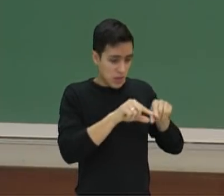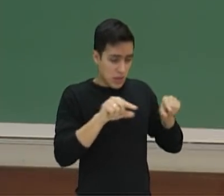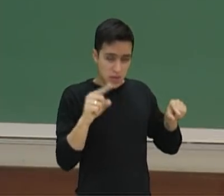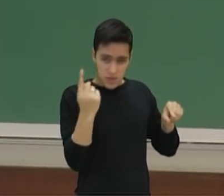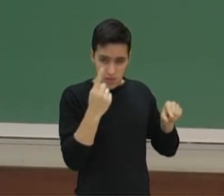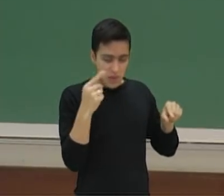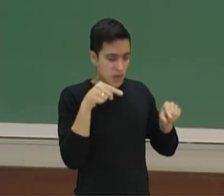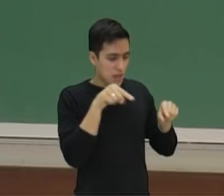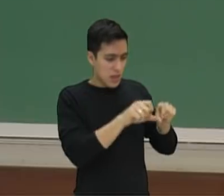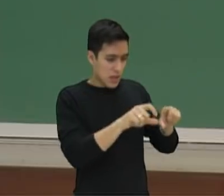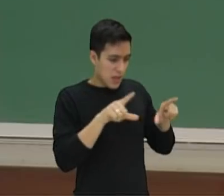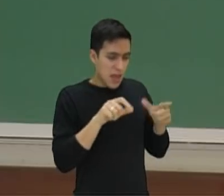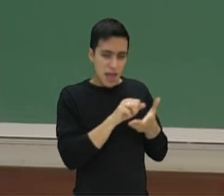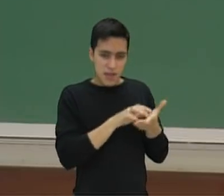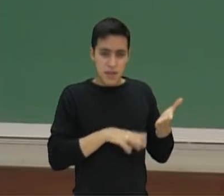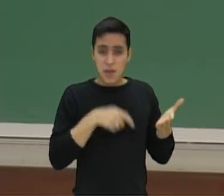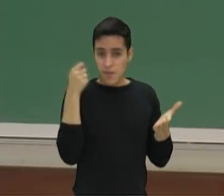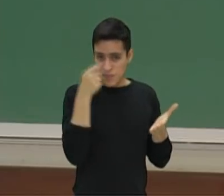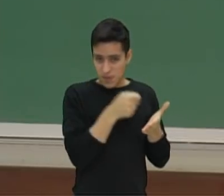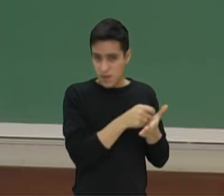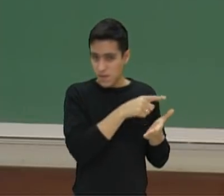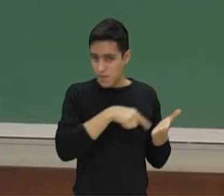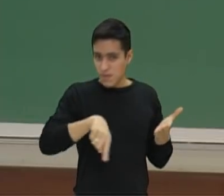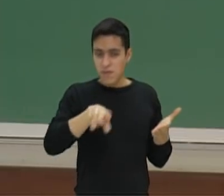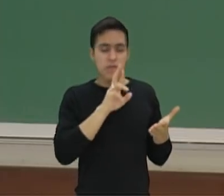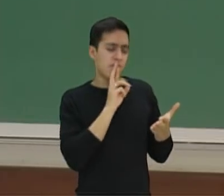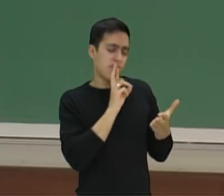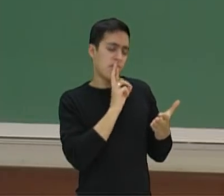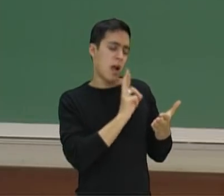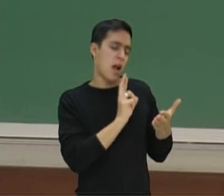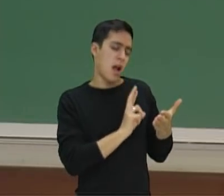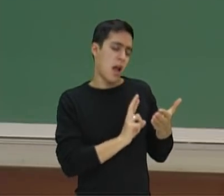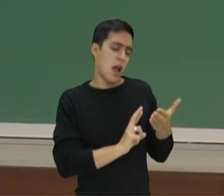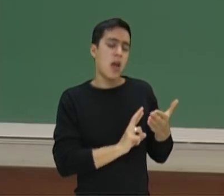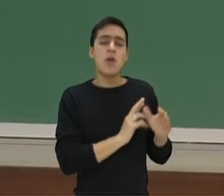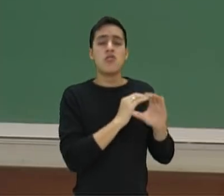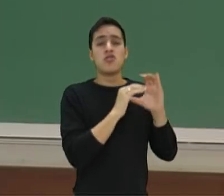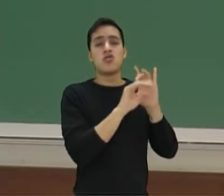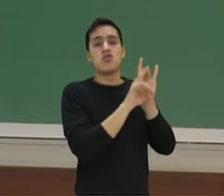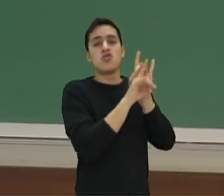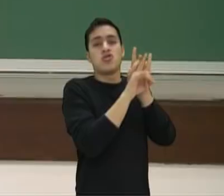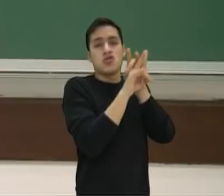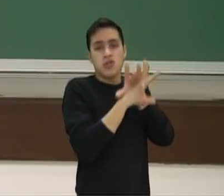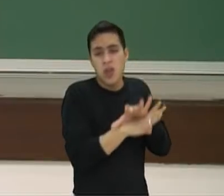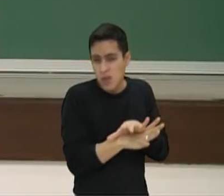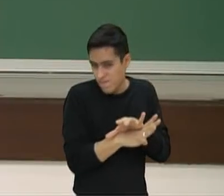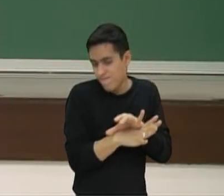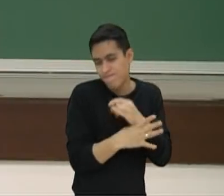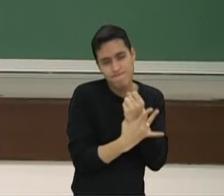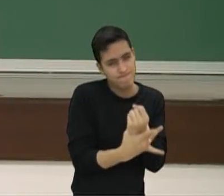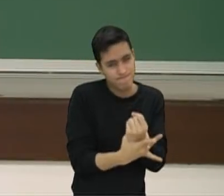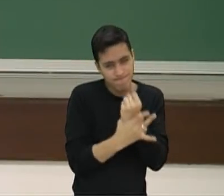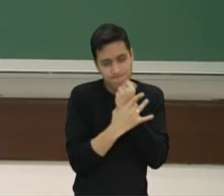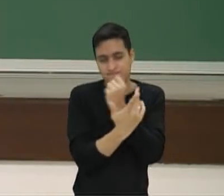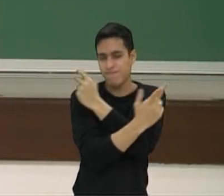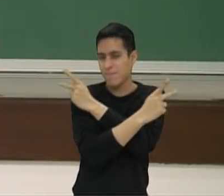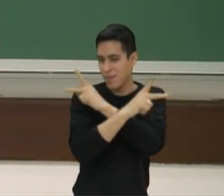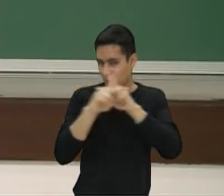número 1, atividade obrigatória, realizar a atividade e enviar. Pronto, a